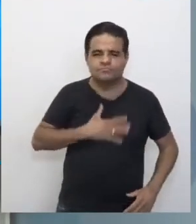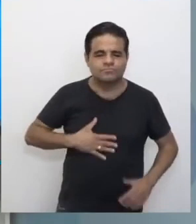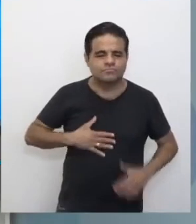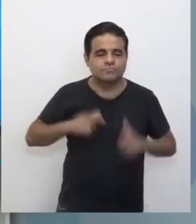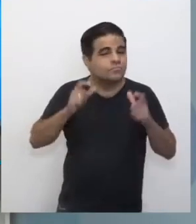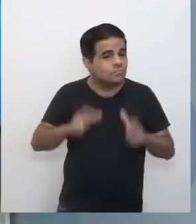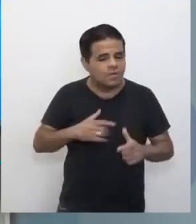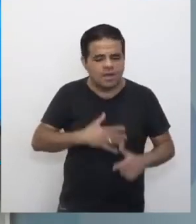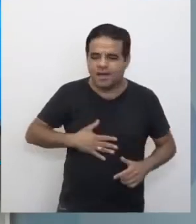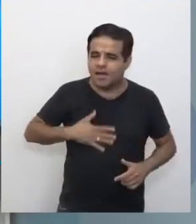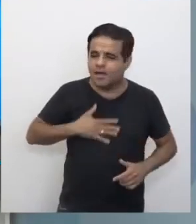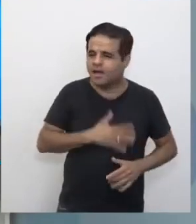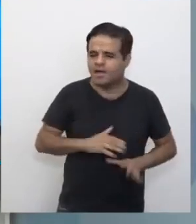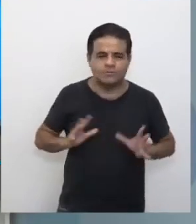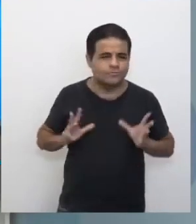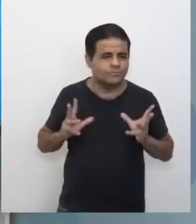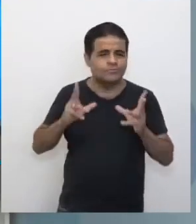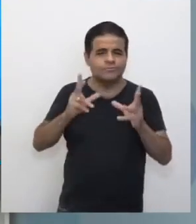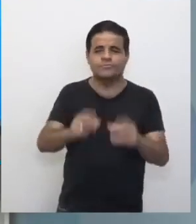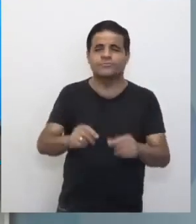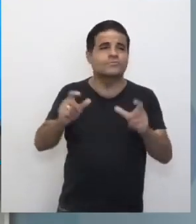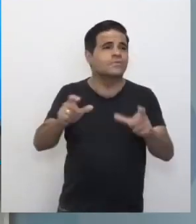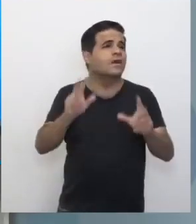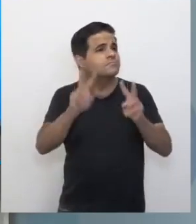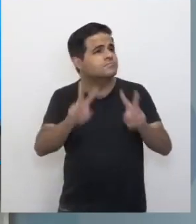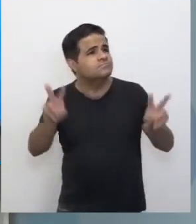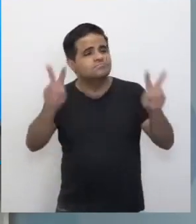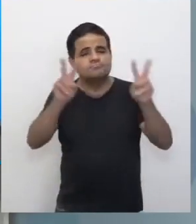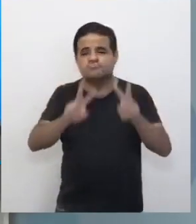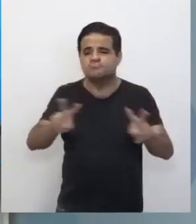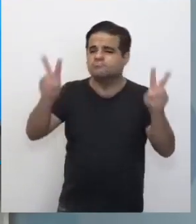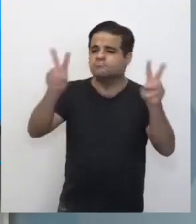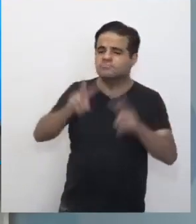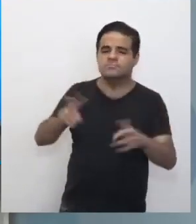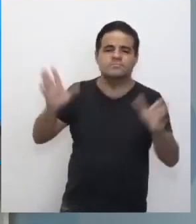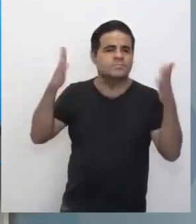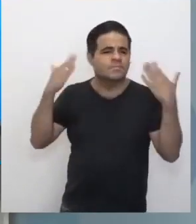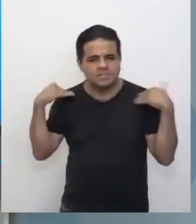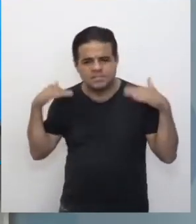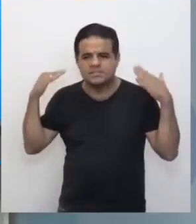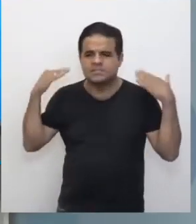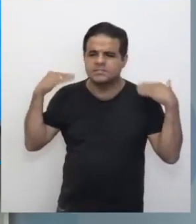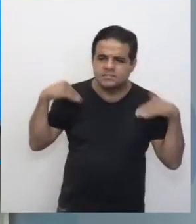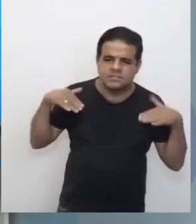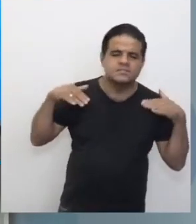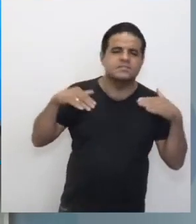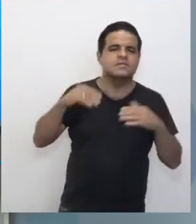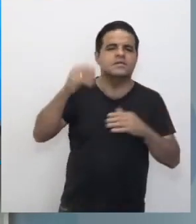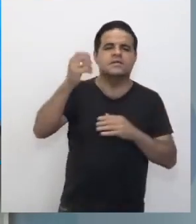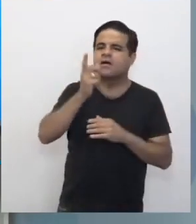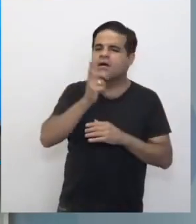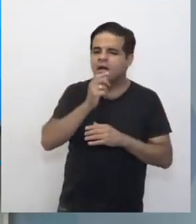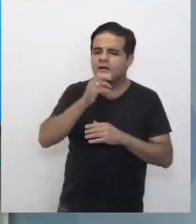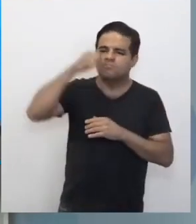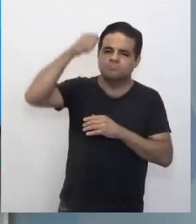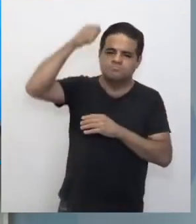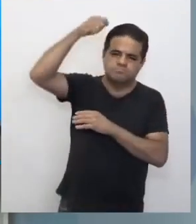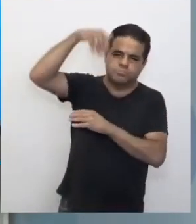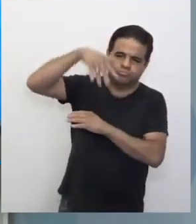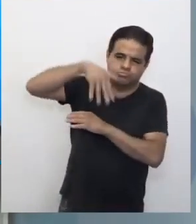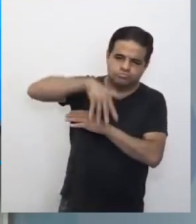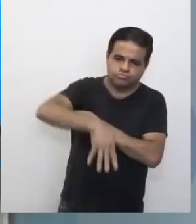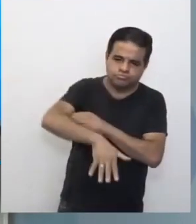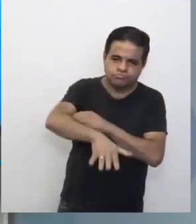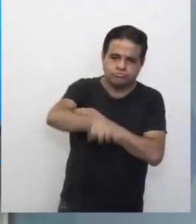gente aprecia tudo, toda a paisagem, os lugares de passeio, né, as cachoeiras, a praia, a